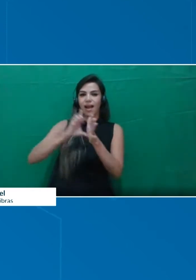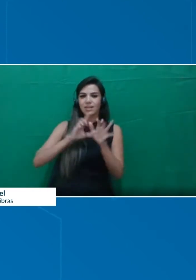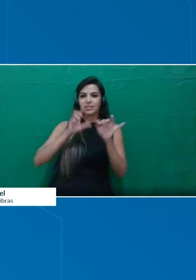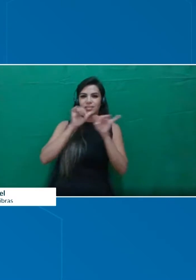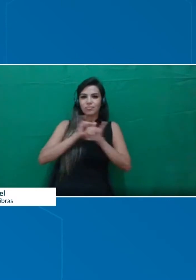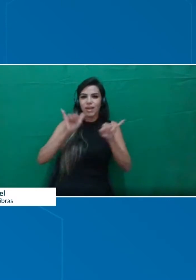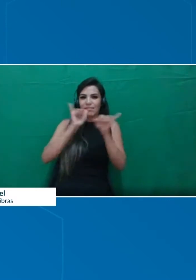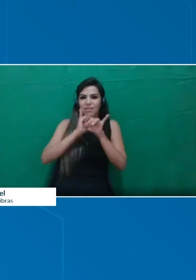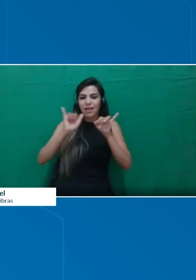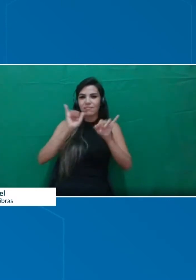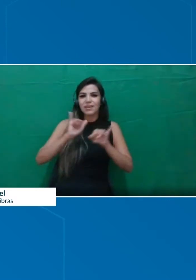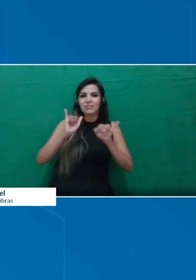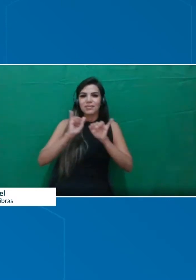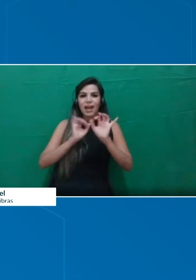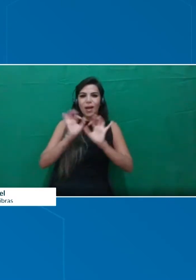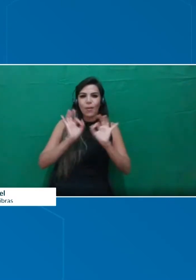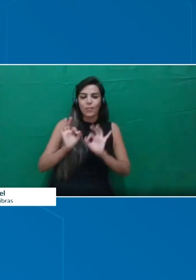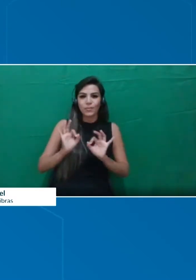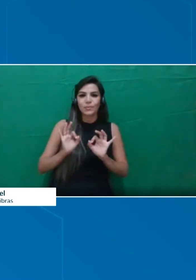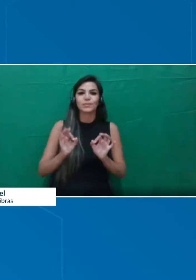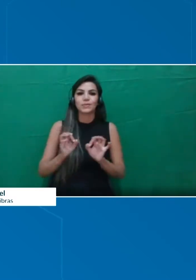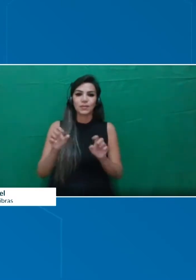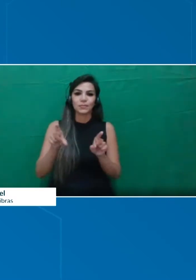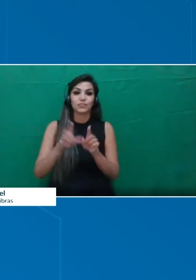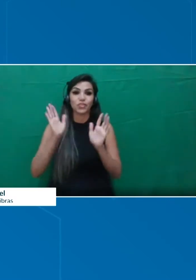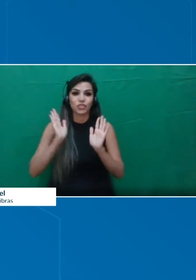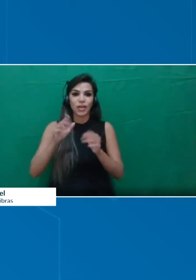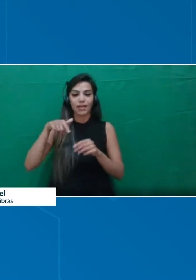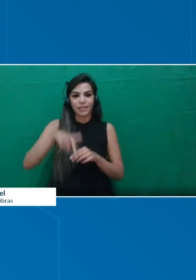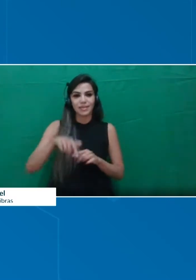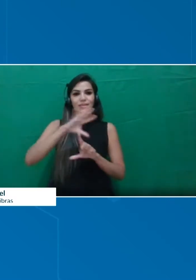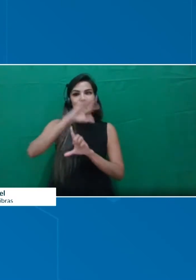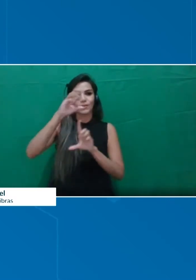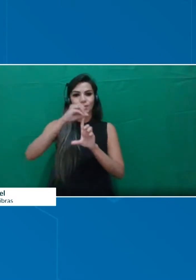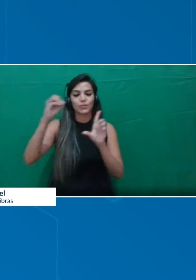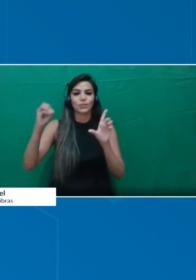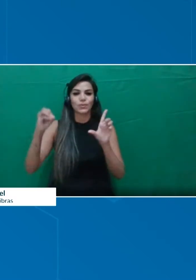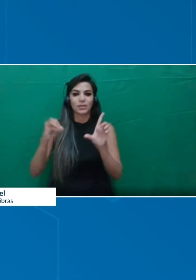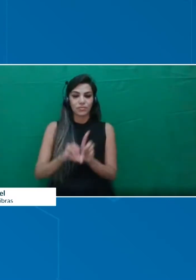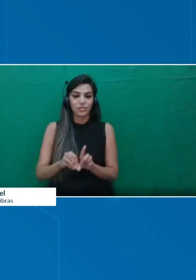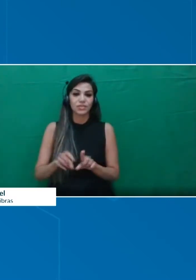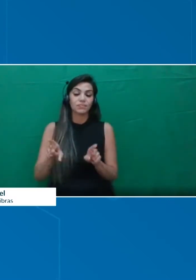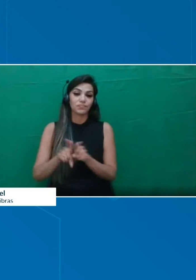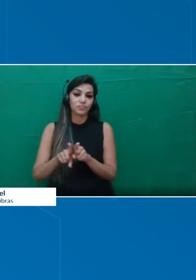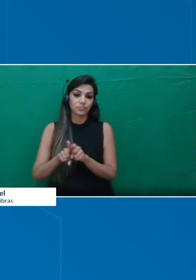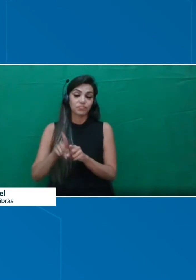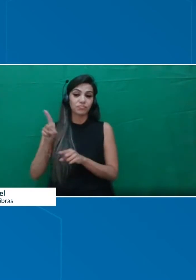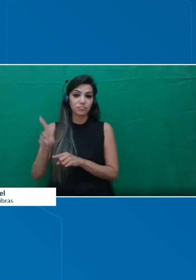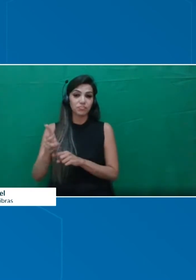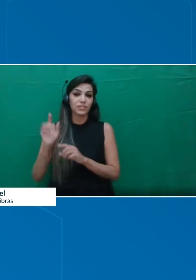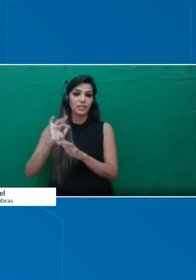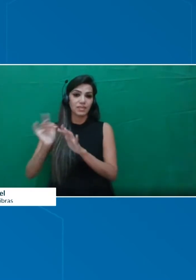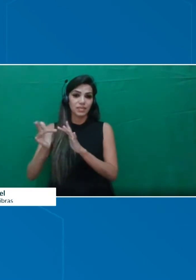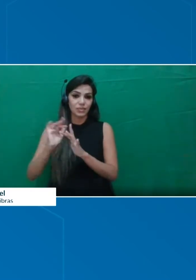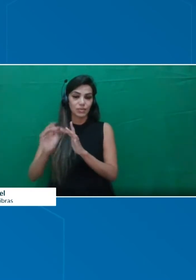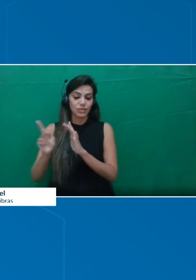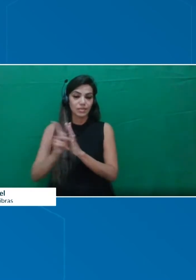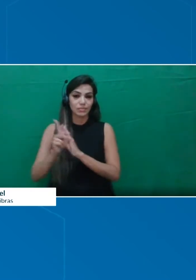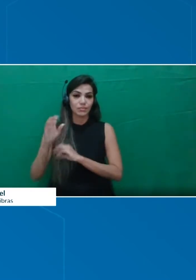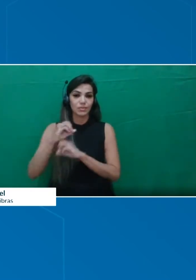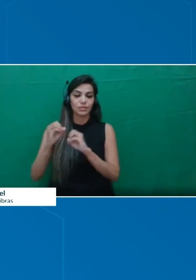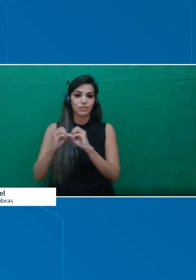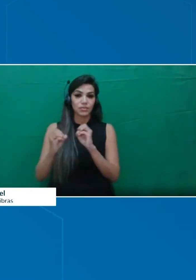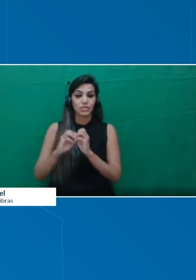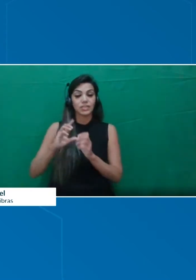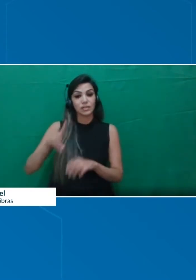replicada pelo canal do YouTube oficial da UFG, e durante essa semana do Esquenta, a gente vai tratar de aspectos similares ao que